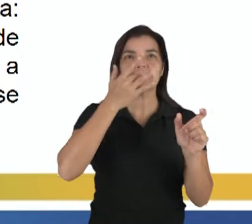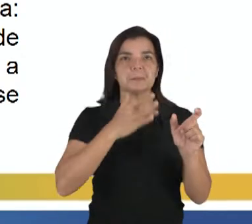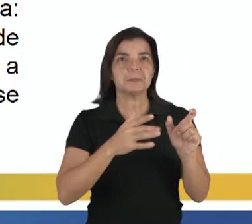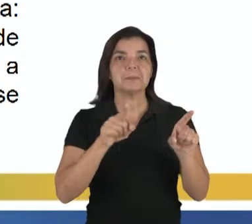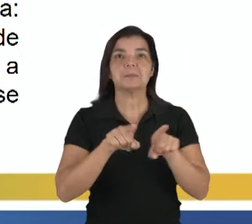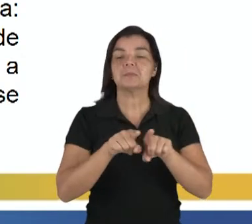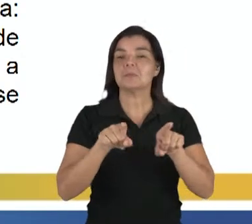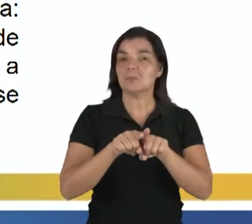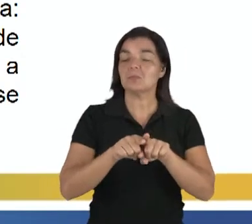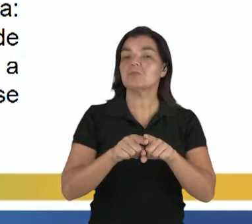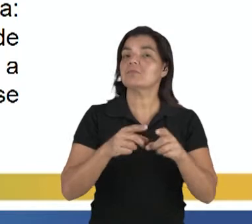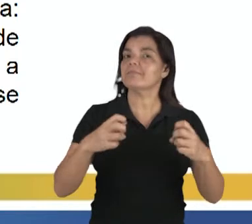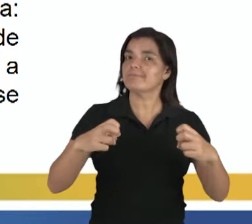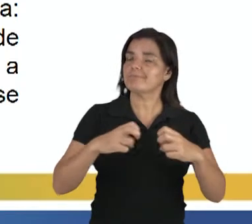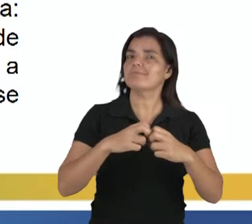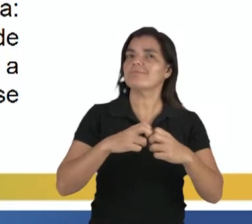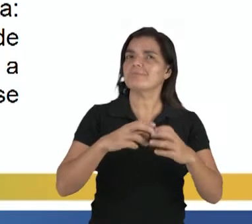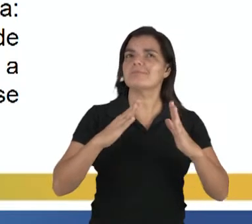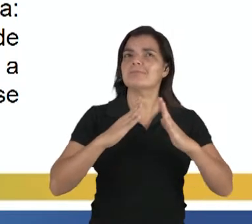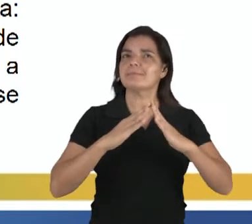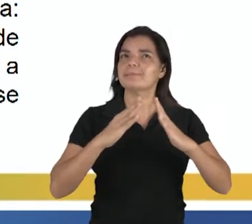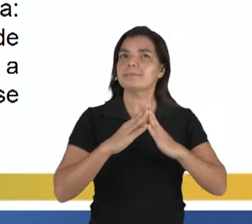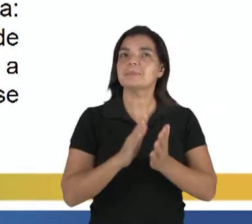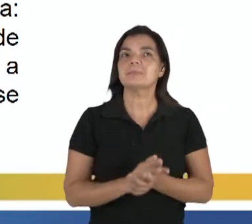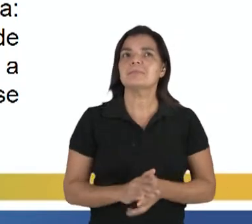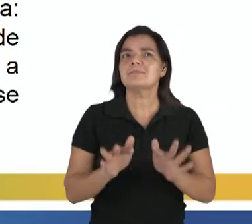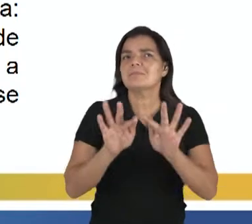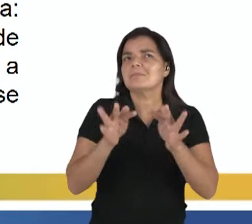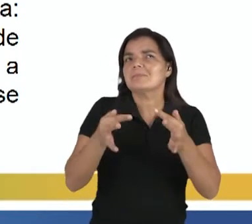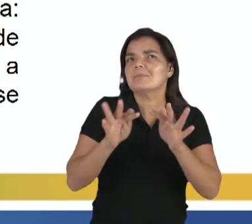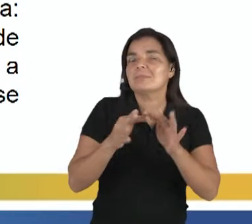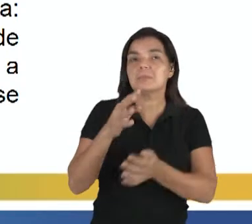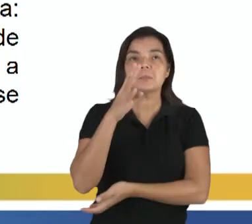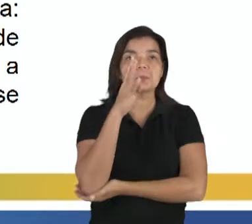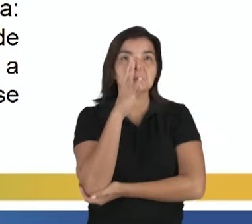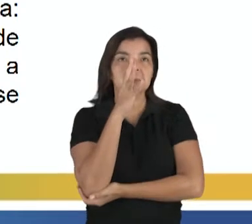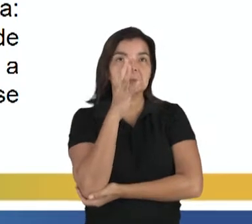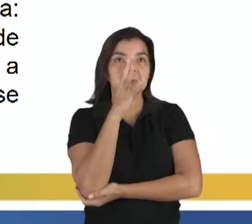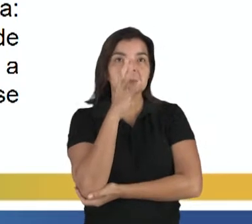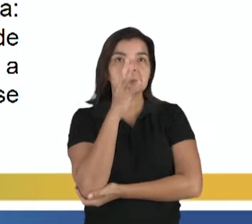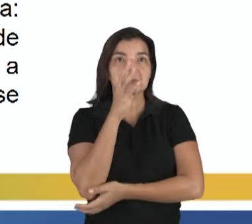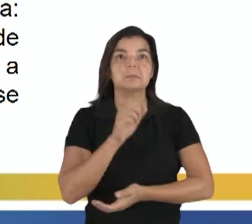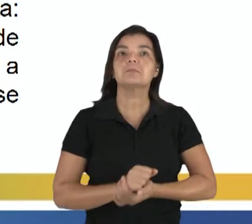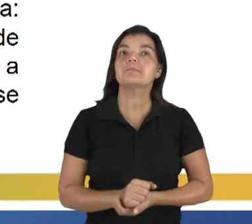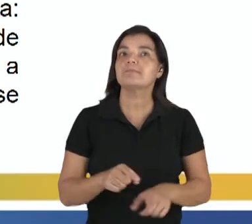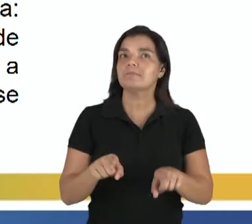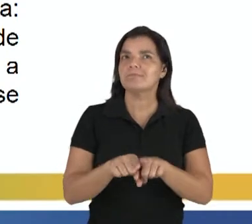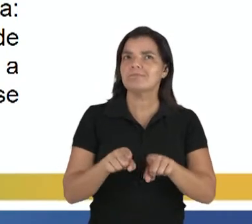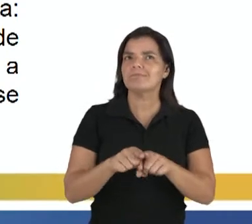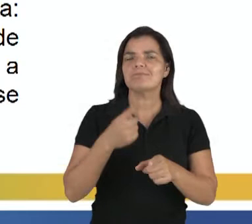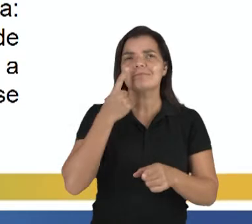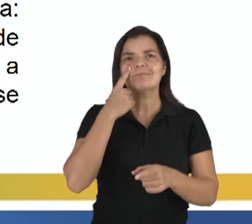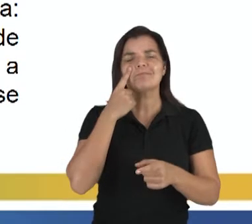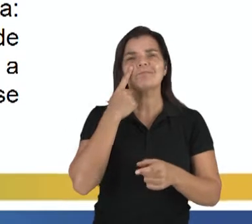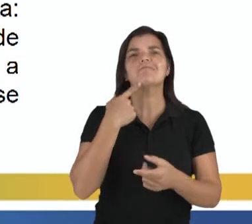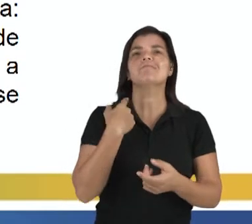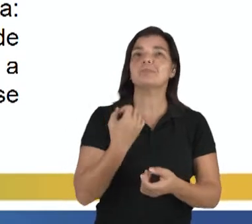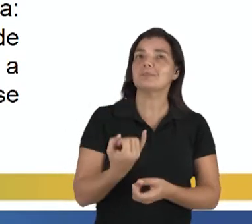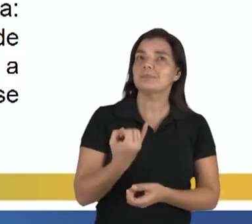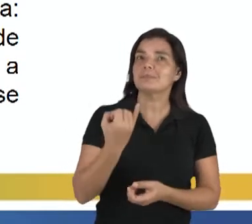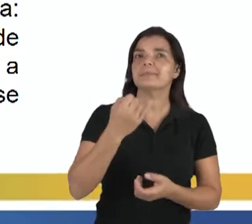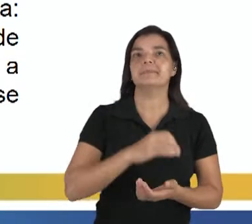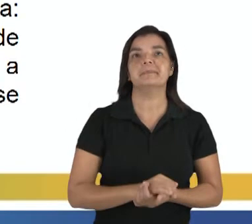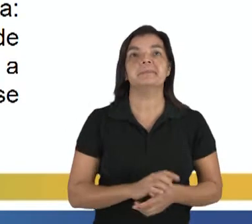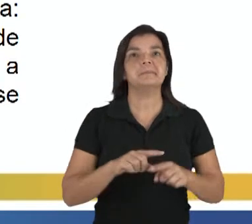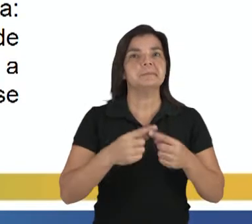palavras de uma criança ou num acidente doméstico, torno-me simples espectador e perco a noção do